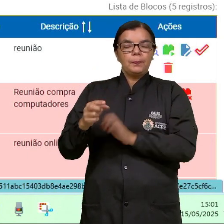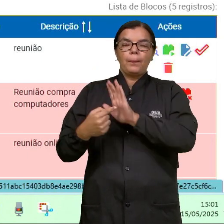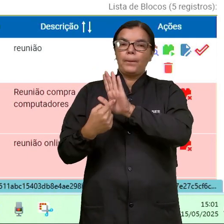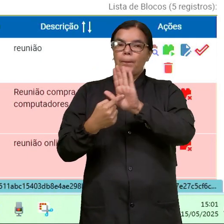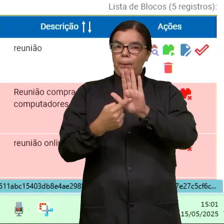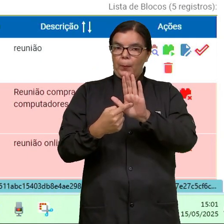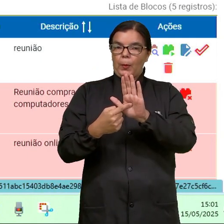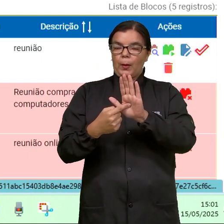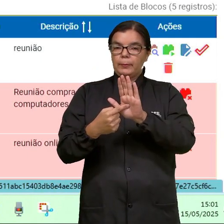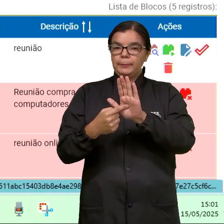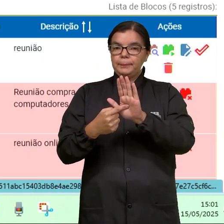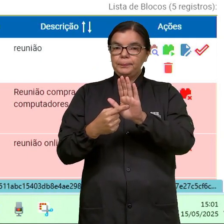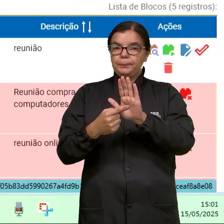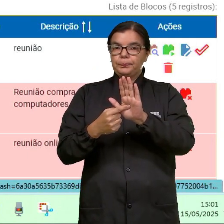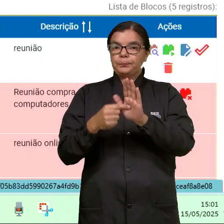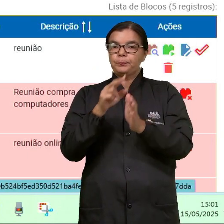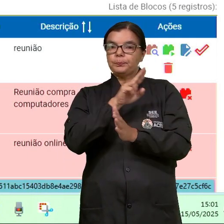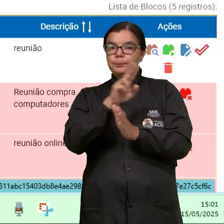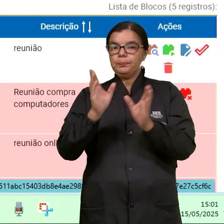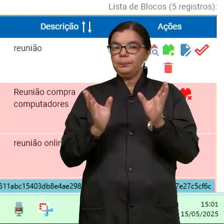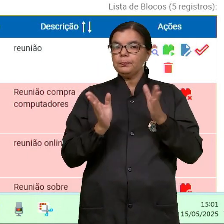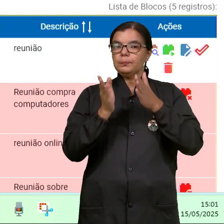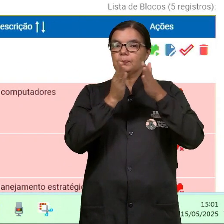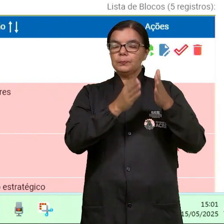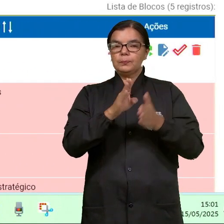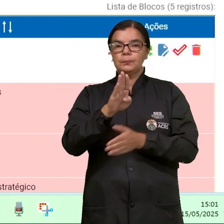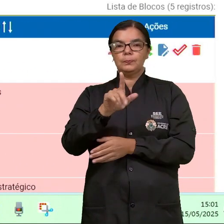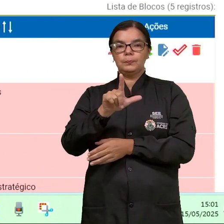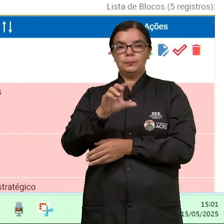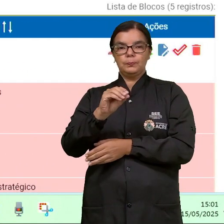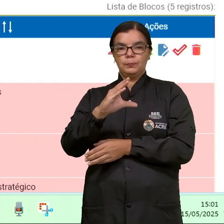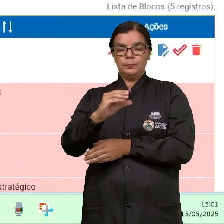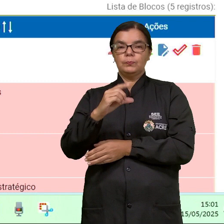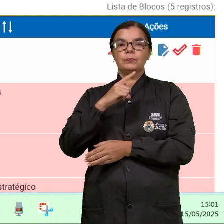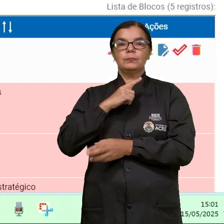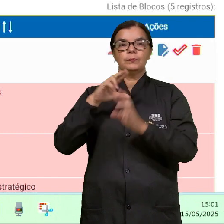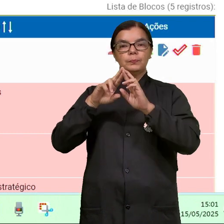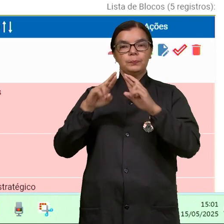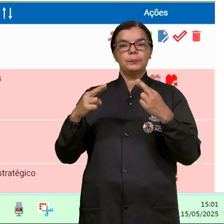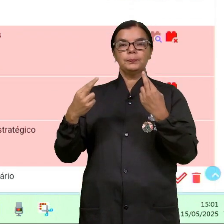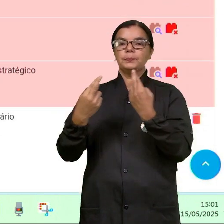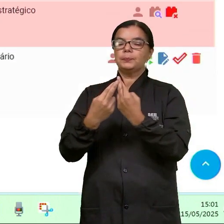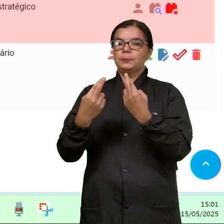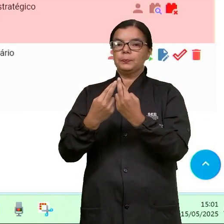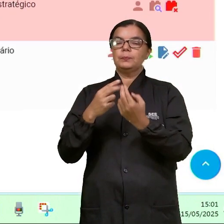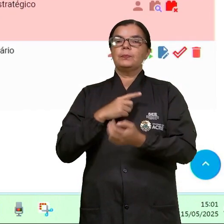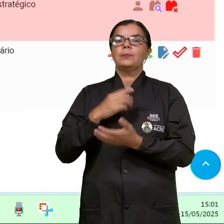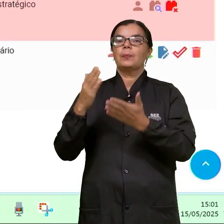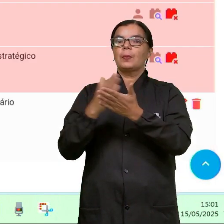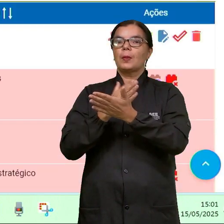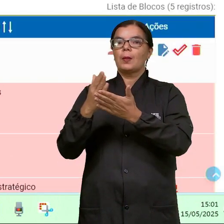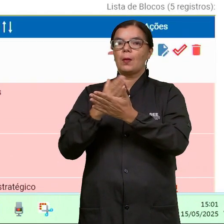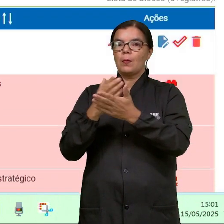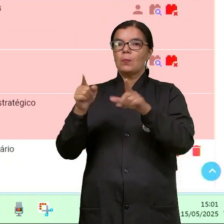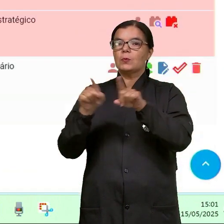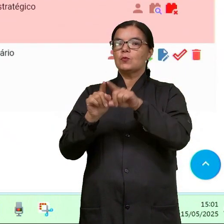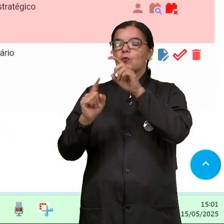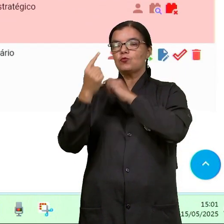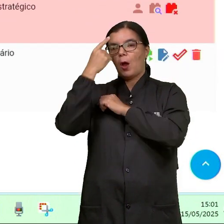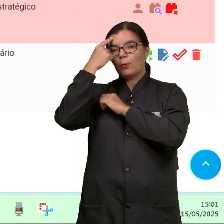vir aqui, ó, em bloco. E aqui temos reunião. Aqui temos alguns blocos de reunião que eu já criei,